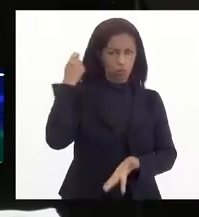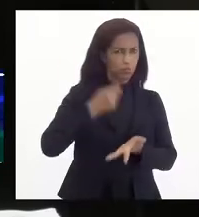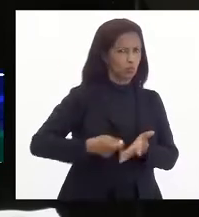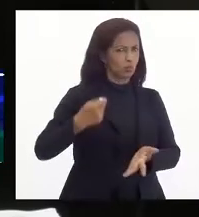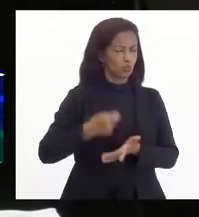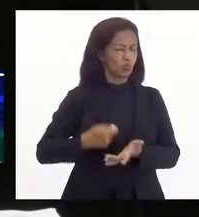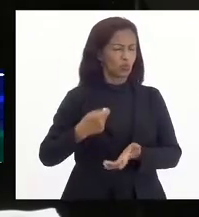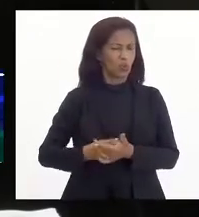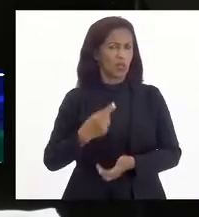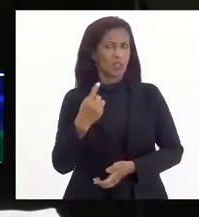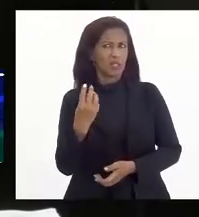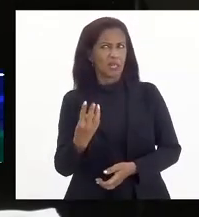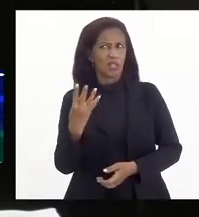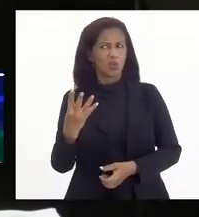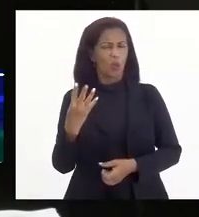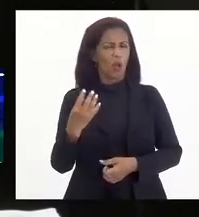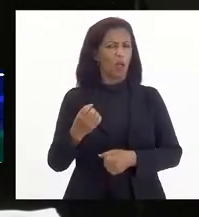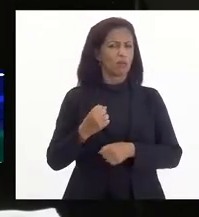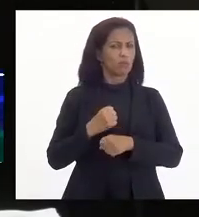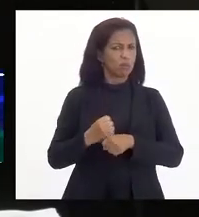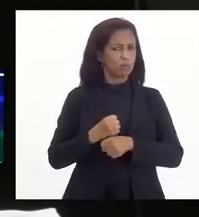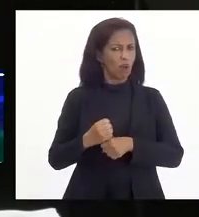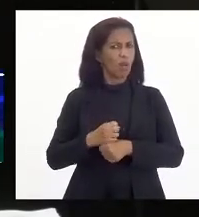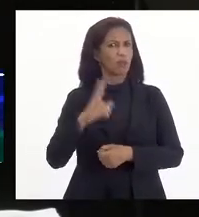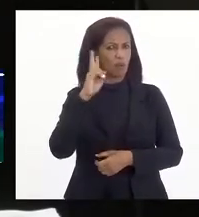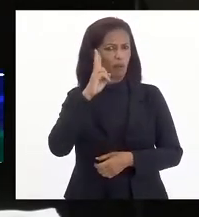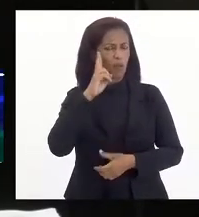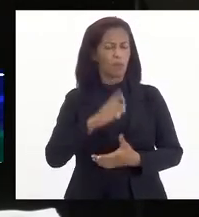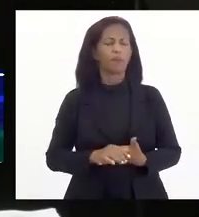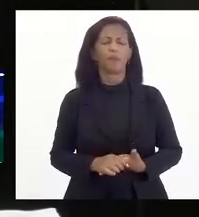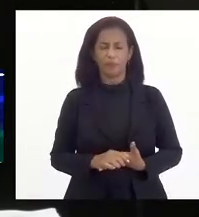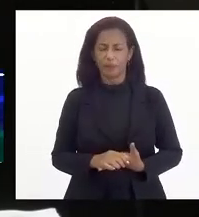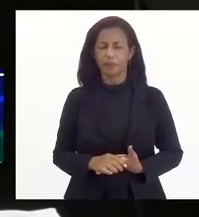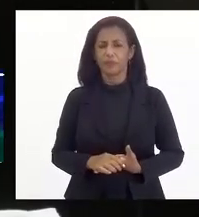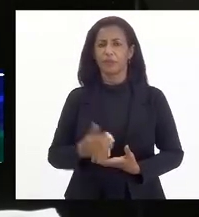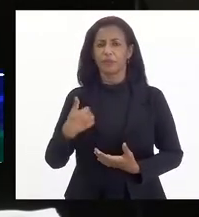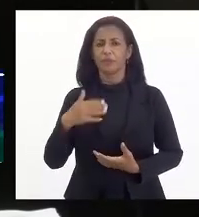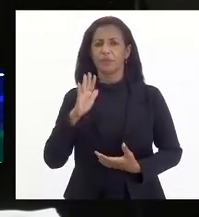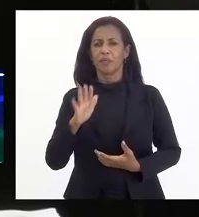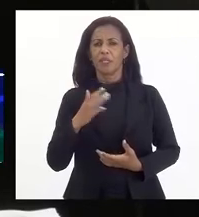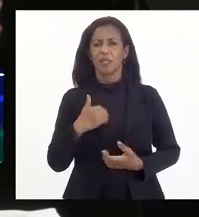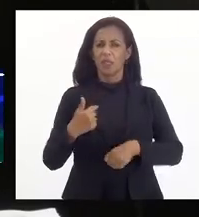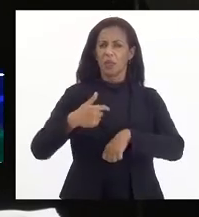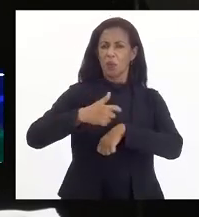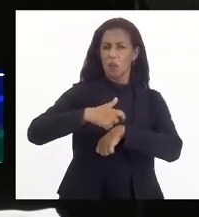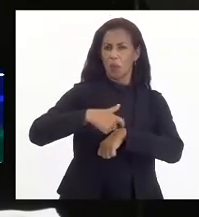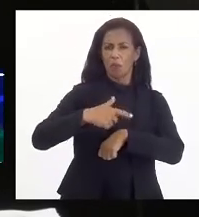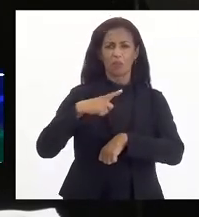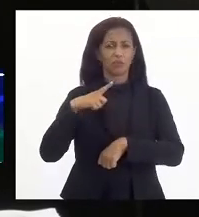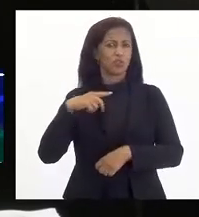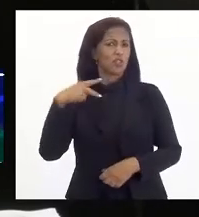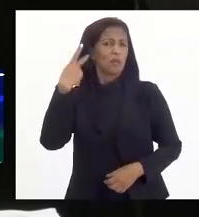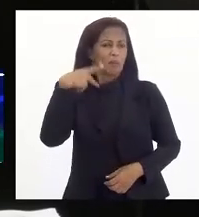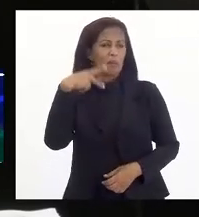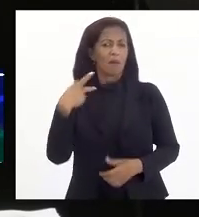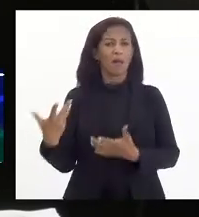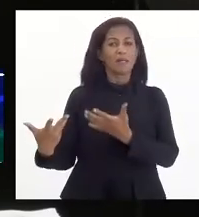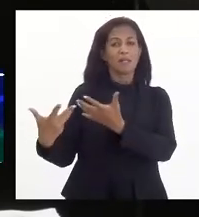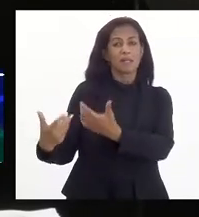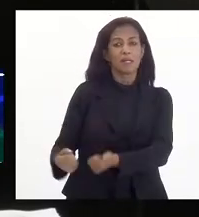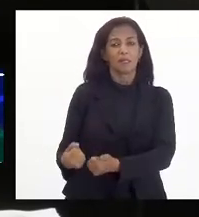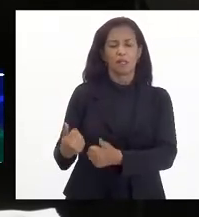você acha que ou três quatro anos a sua luta e eu me recordo atrás da escola que depende das momento Nós temos muitos parlamentares a favor